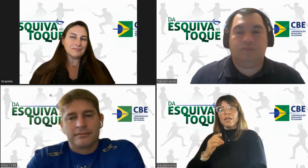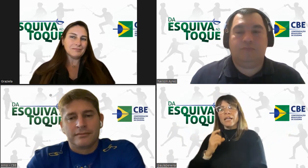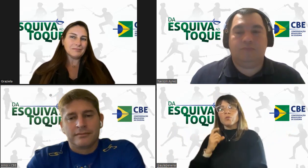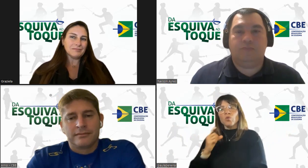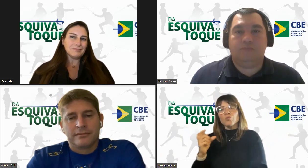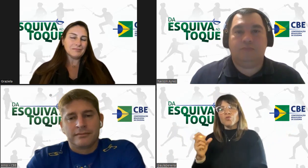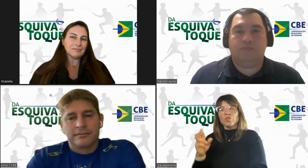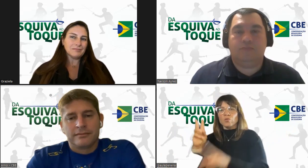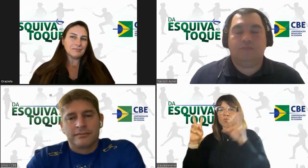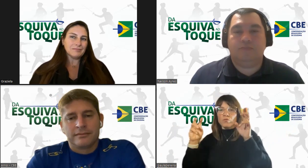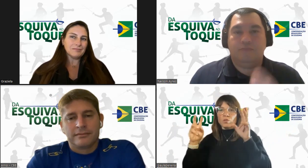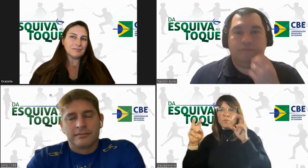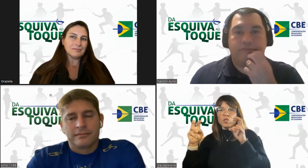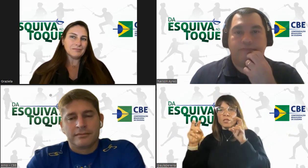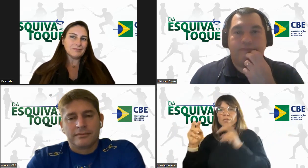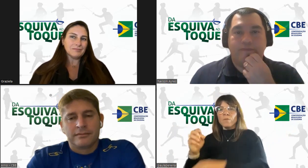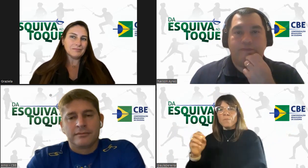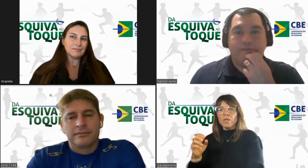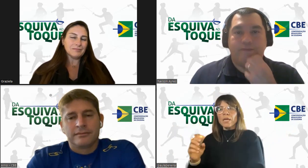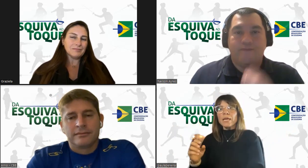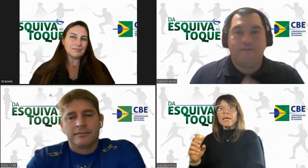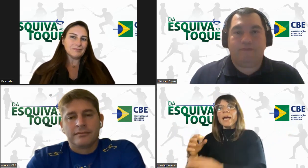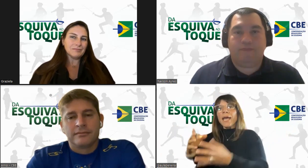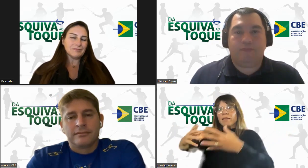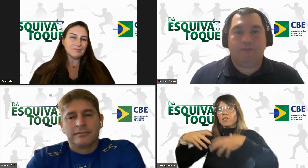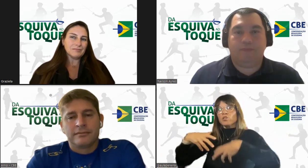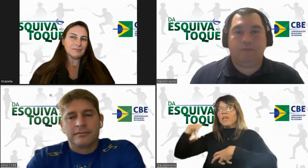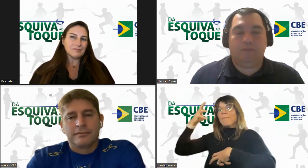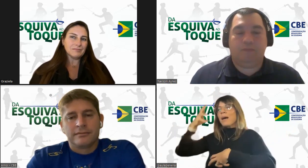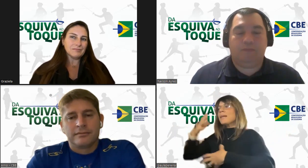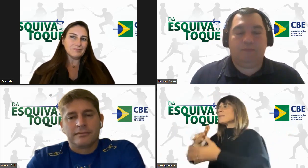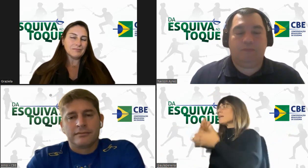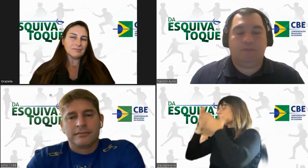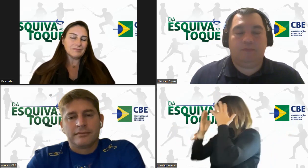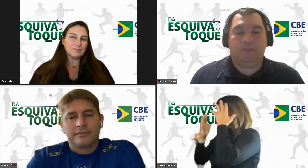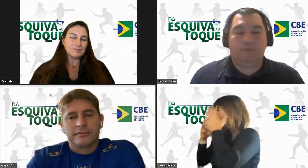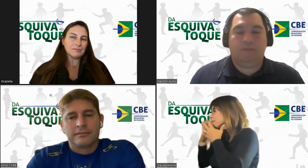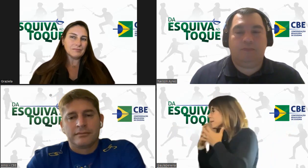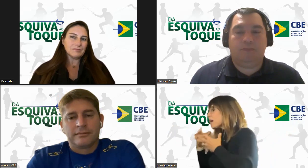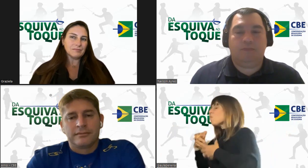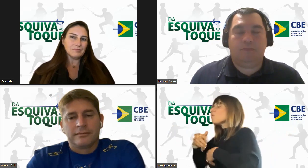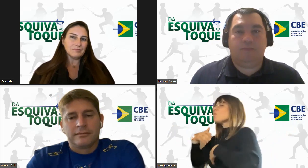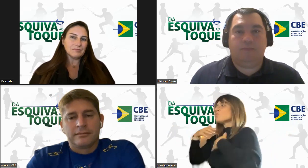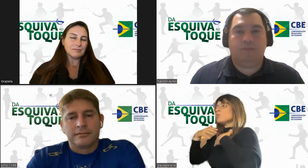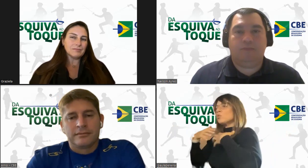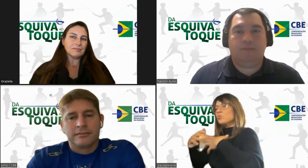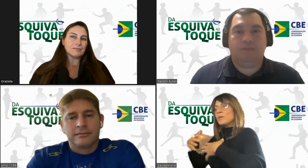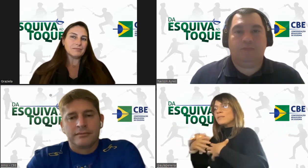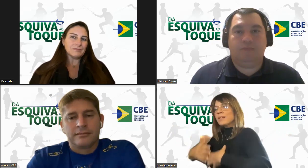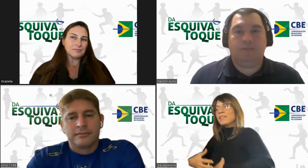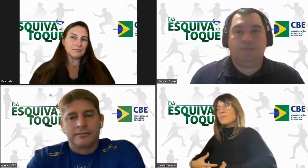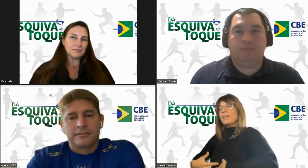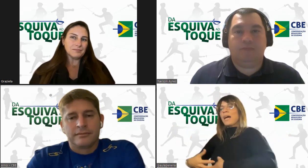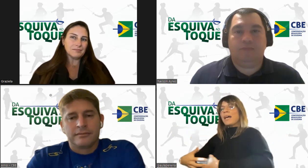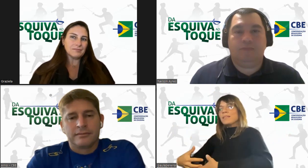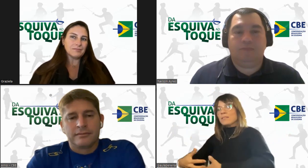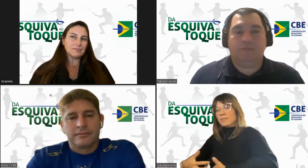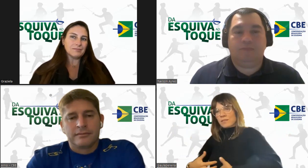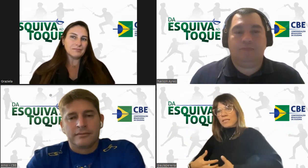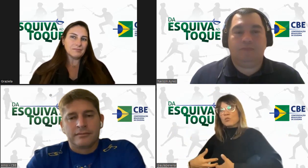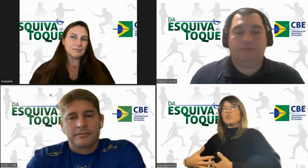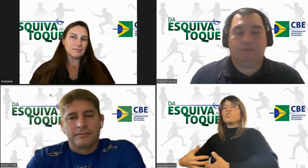que se ela foi treinada todos os dias como se fosse uma medicação entre Tirar a máscara e lá secar o rosto dou duas três